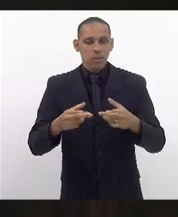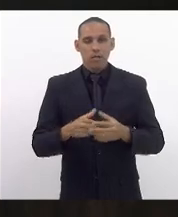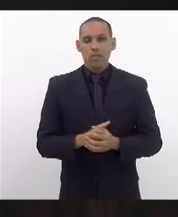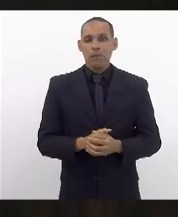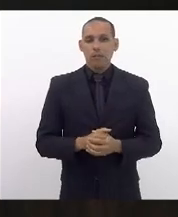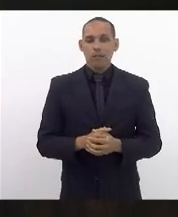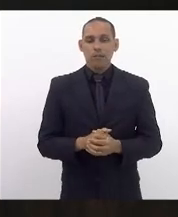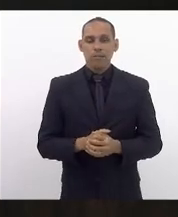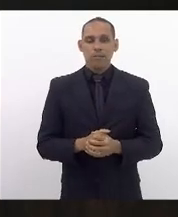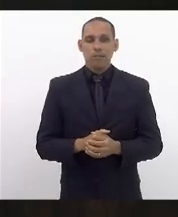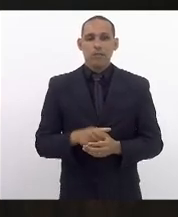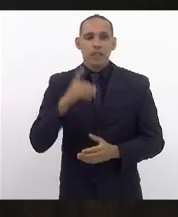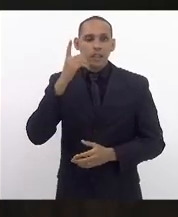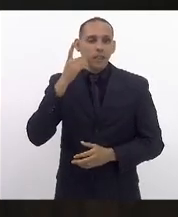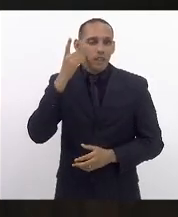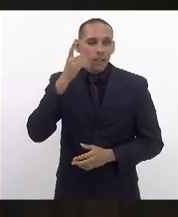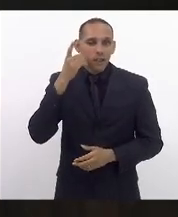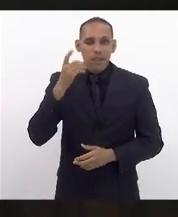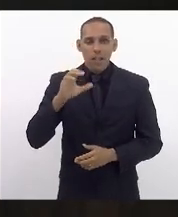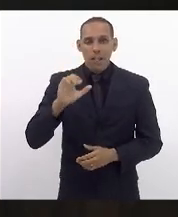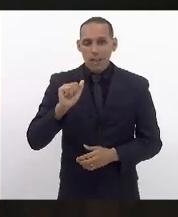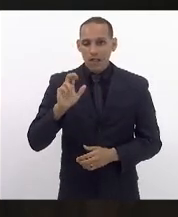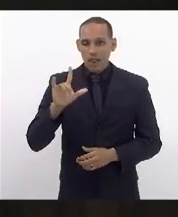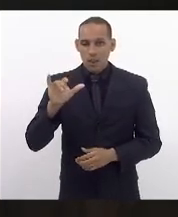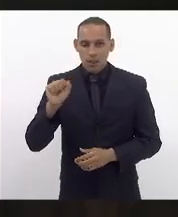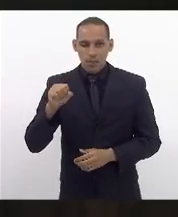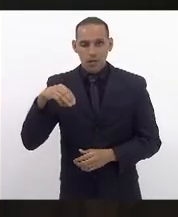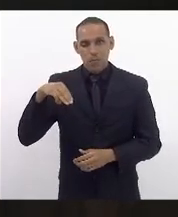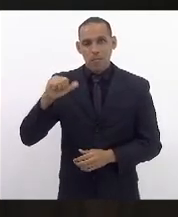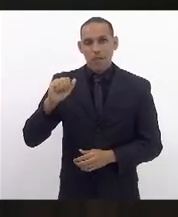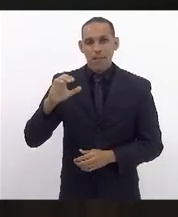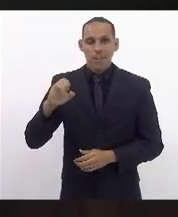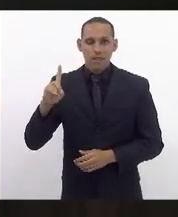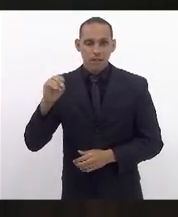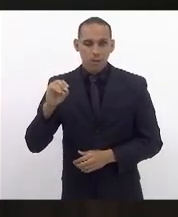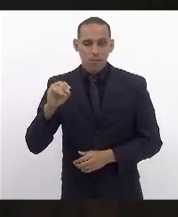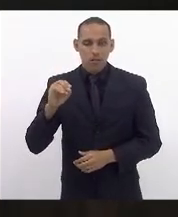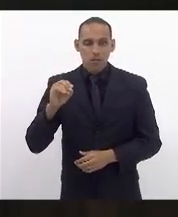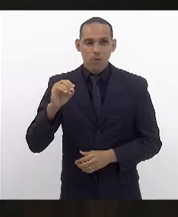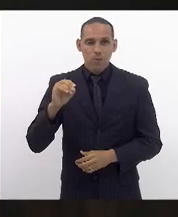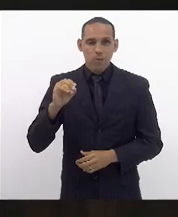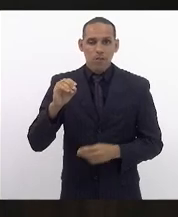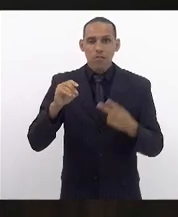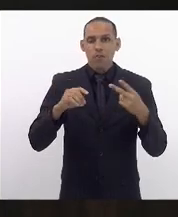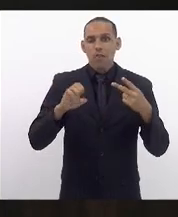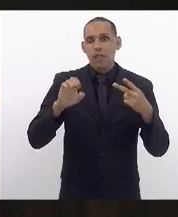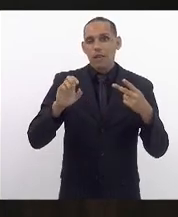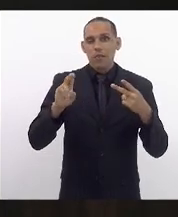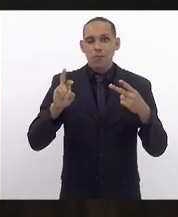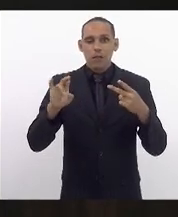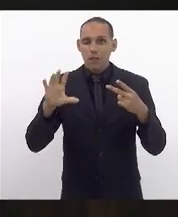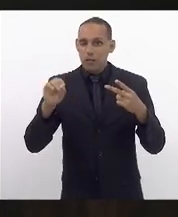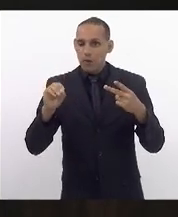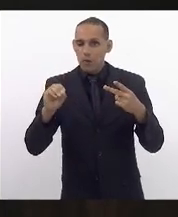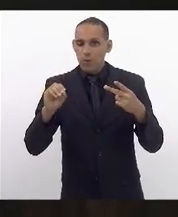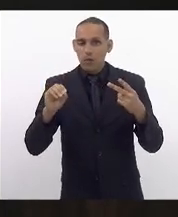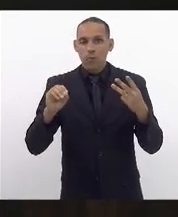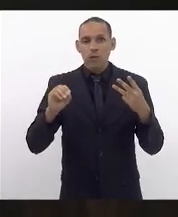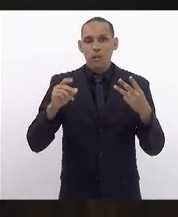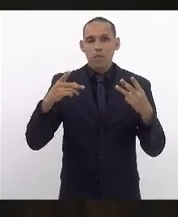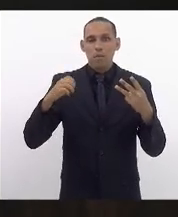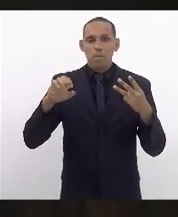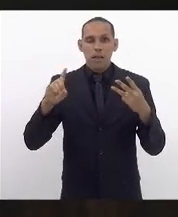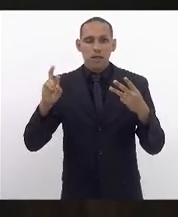deputado Carlos Macedo, deputado Eurico Júnior, deputado